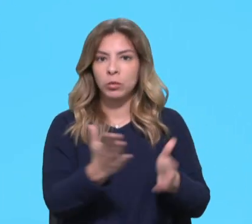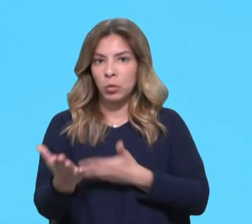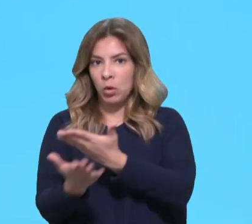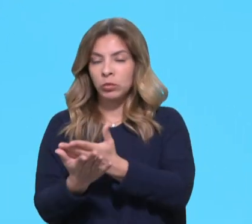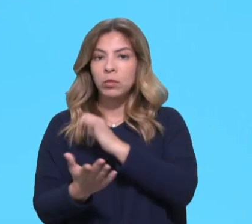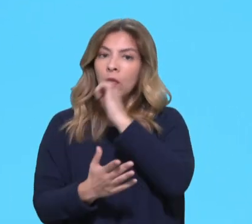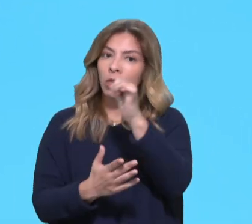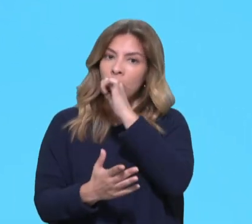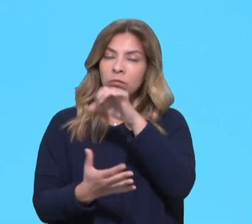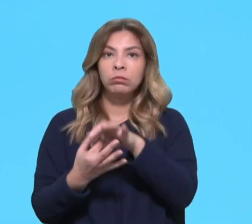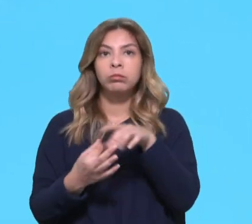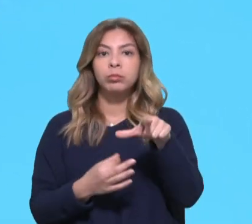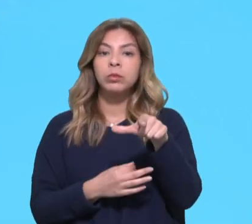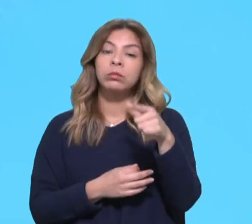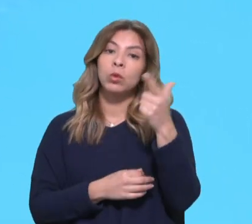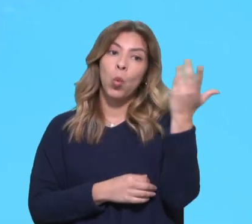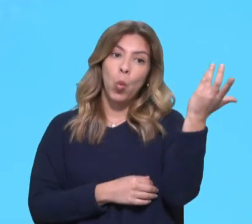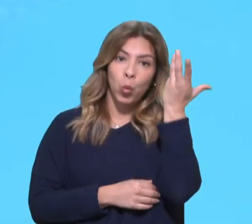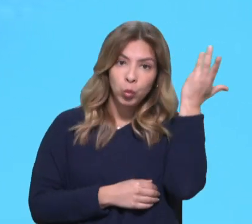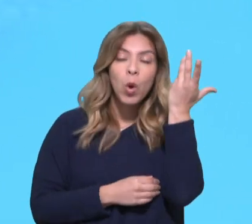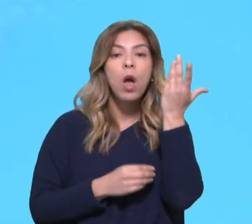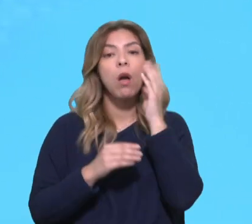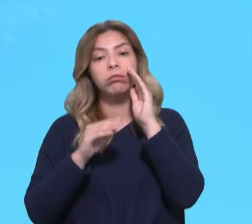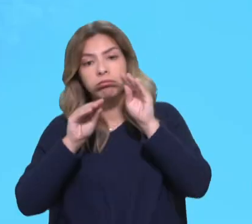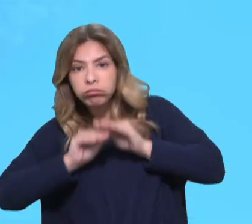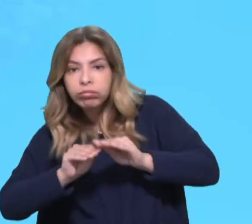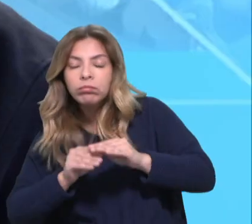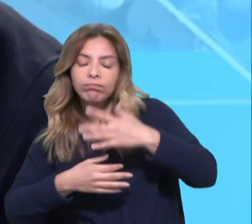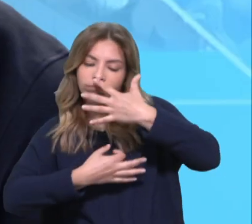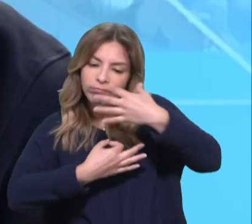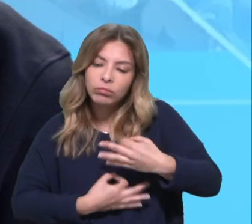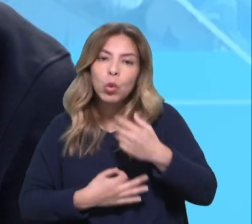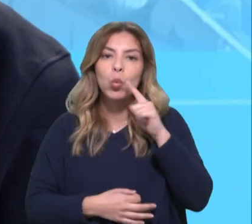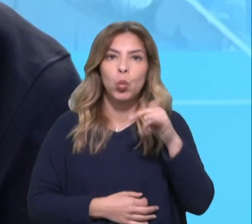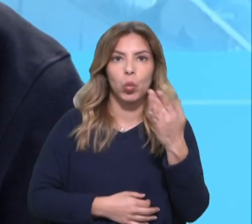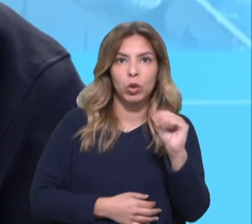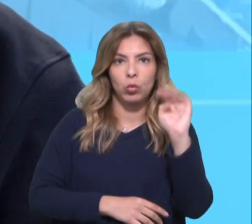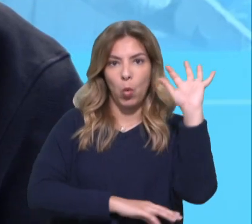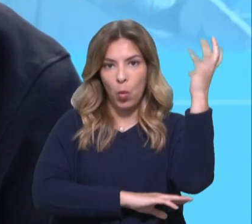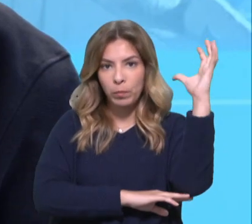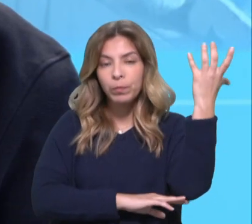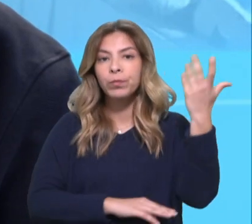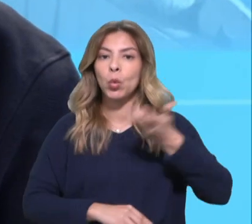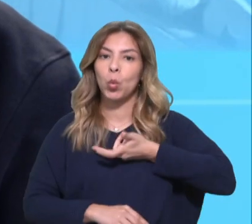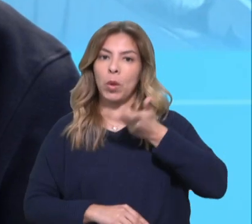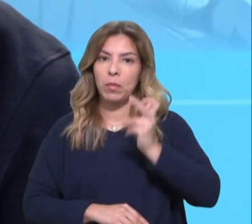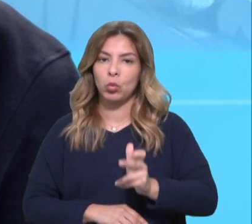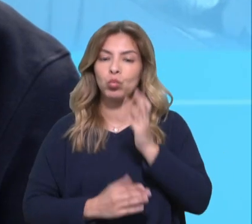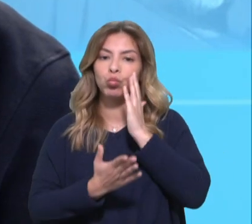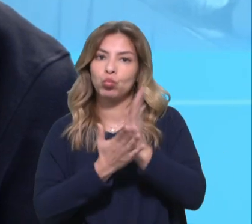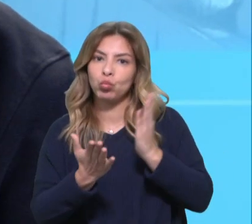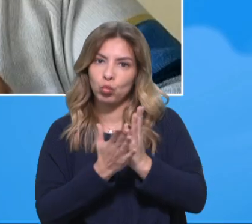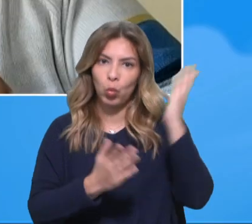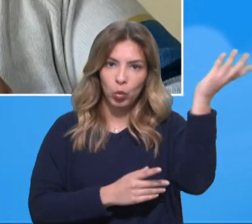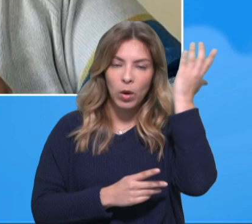no âmbito do culto e da cultura que hoje queremos falar com Luís Ascenso, de Óbidos, doutorando em Estudos Culturais, e Filipe Dias,